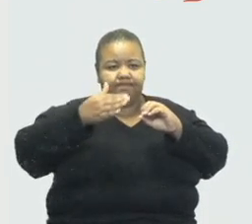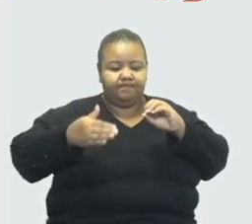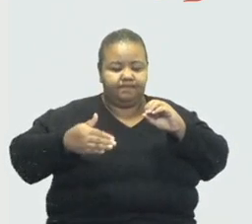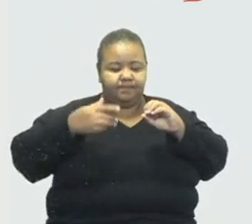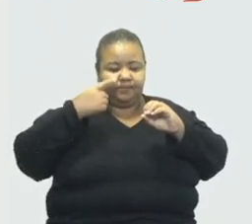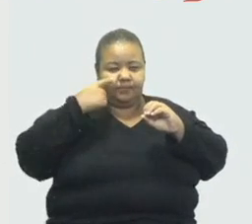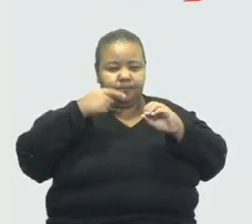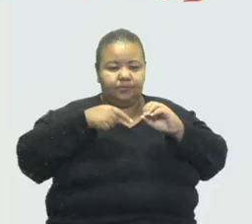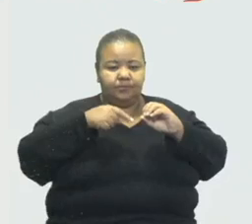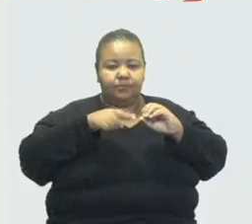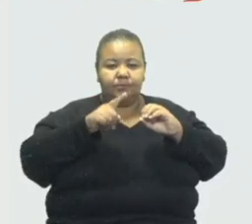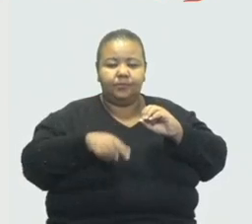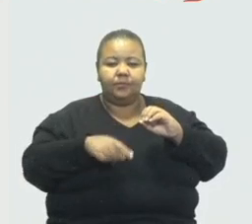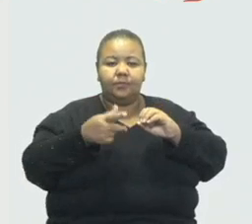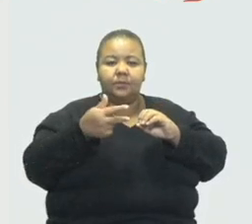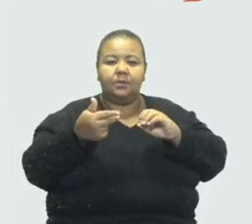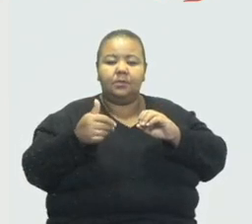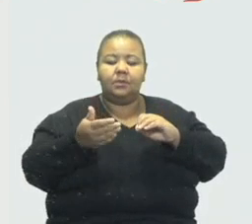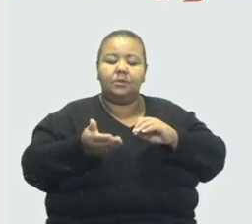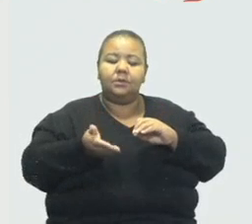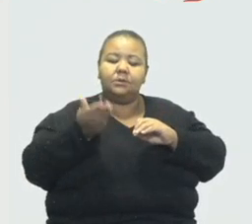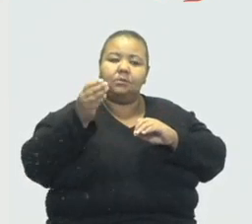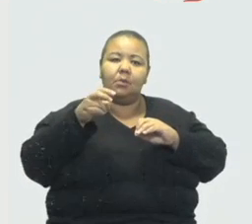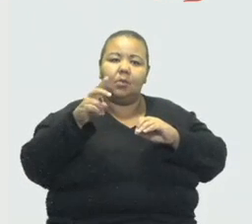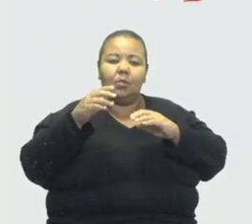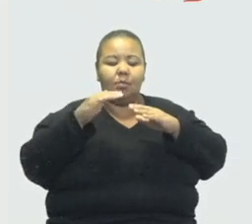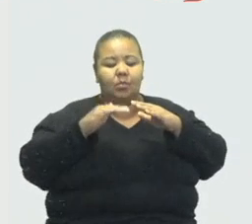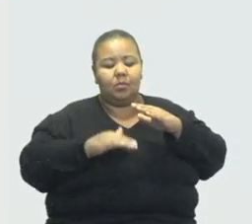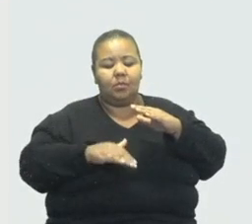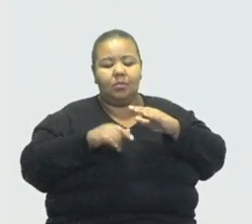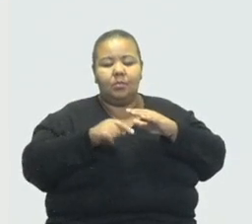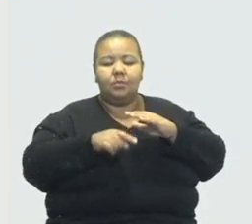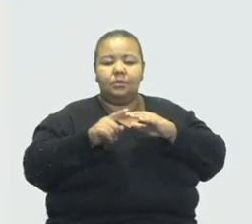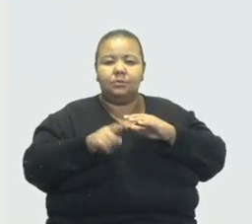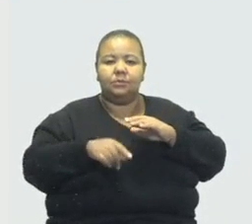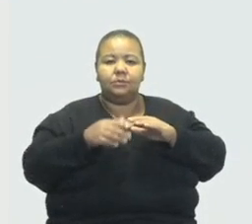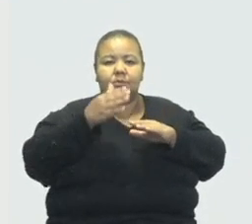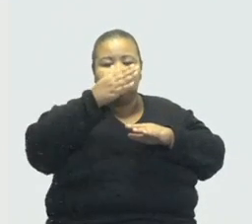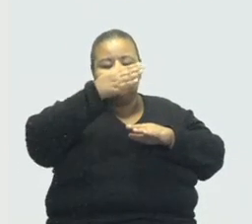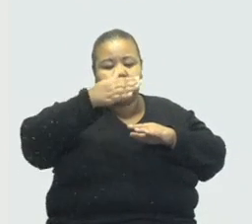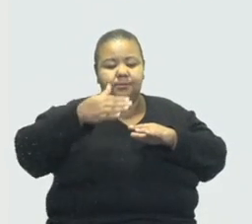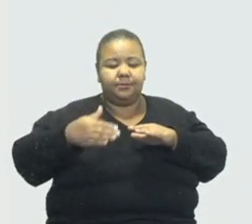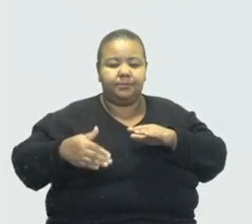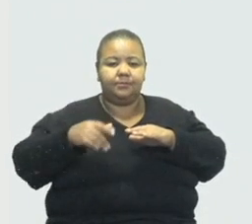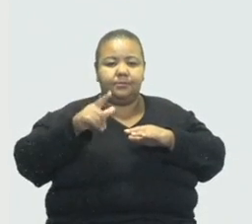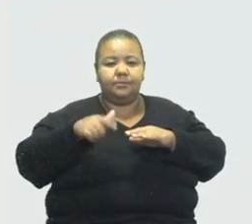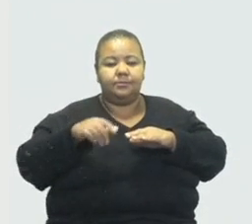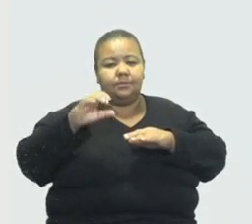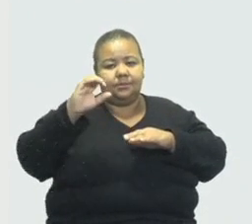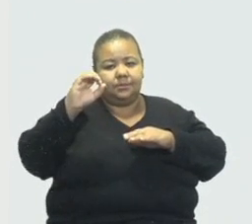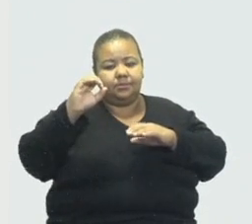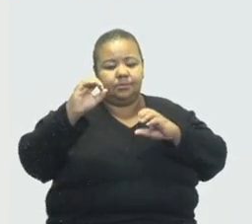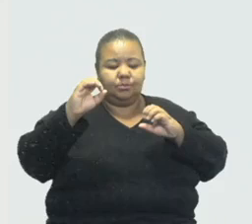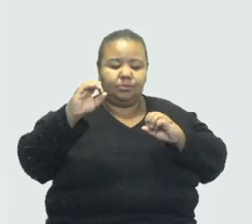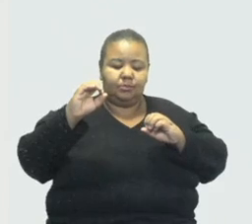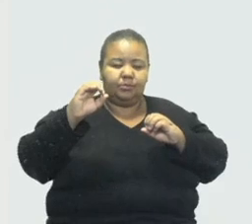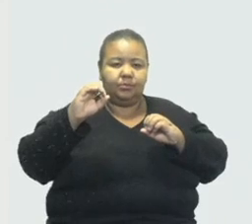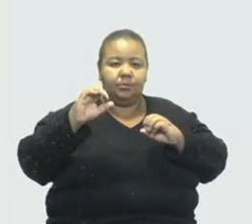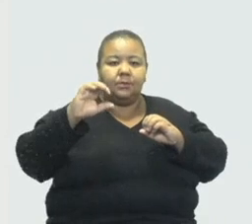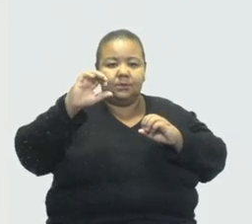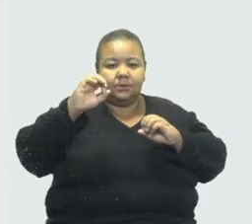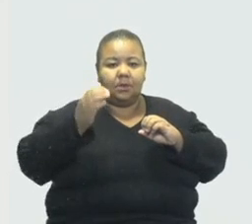vai observar se os elementos acima ou abaixo da diagonal principal são nulos. Nesse caso aqui,